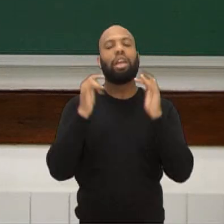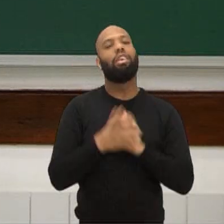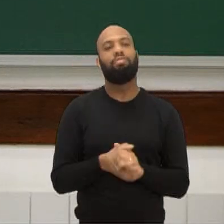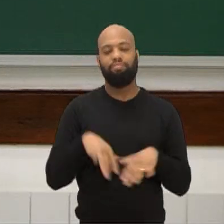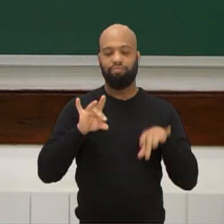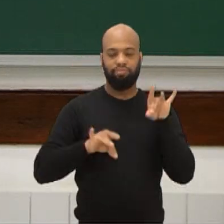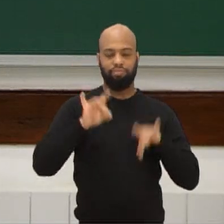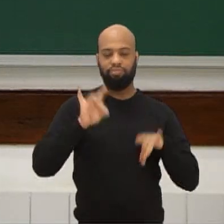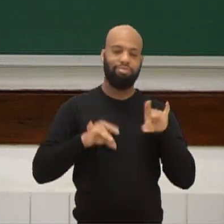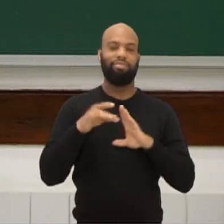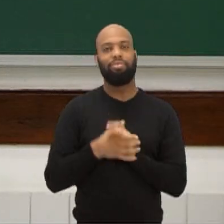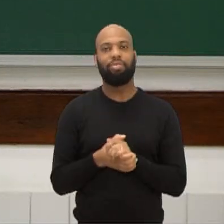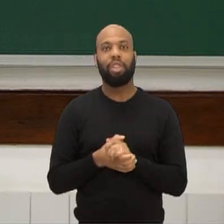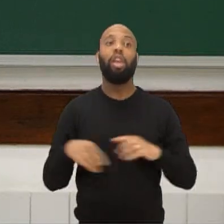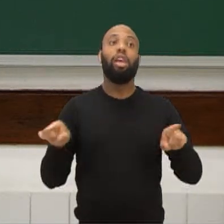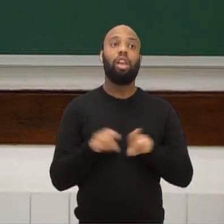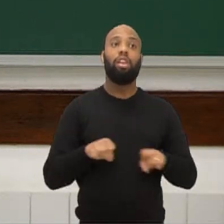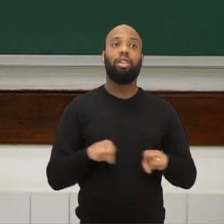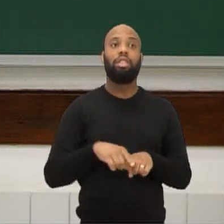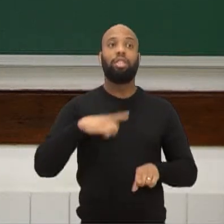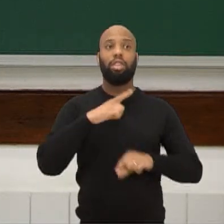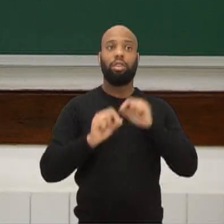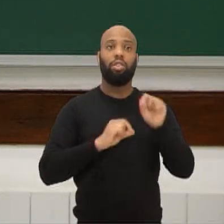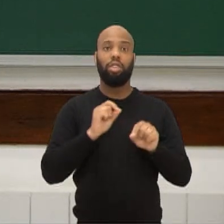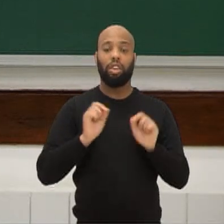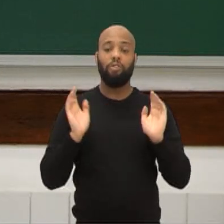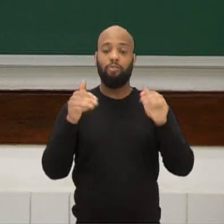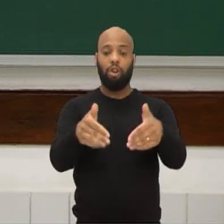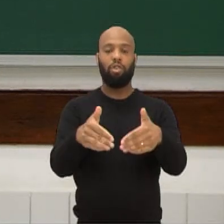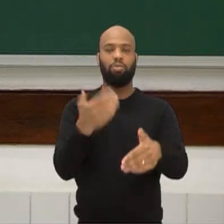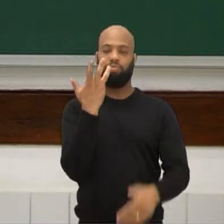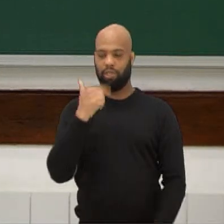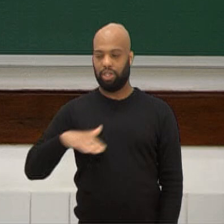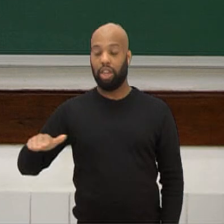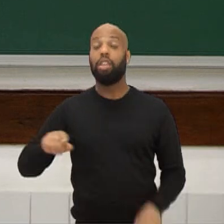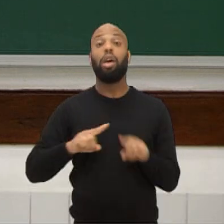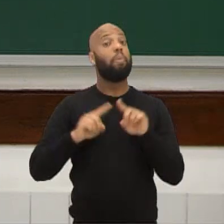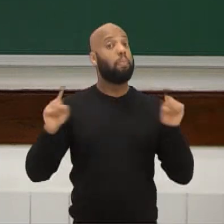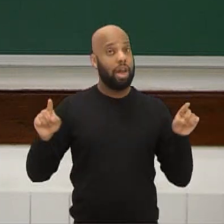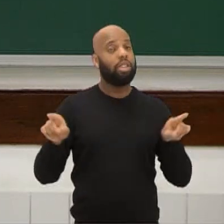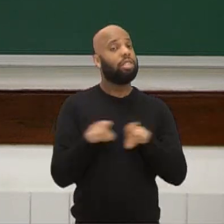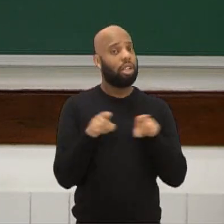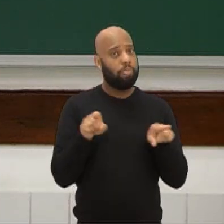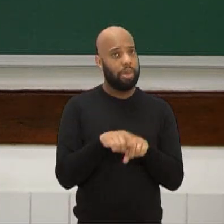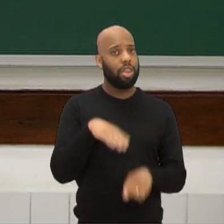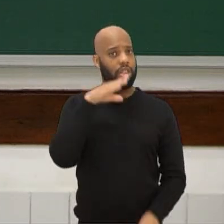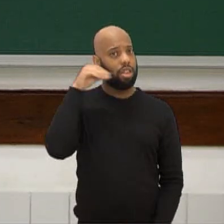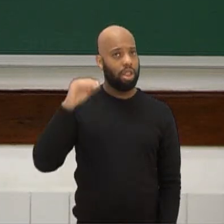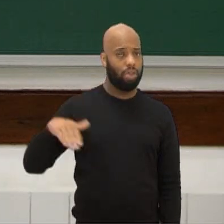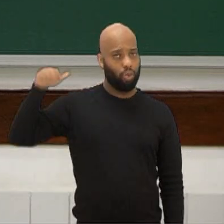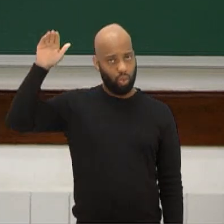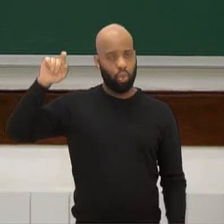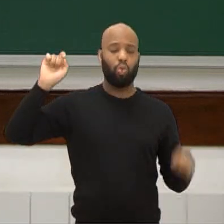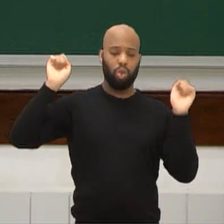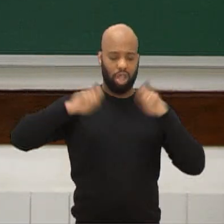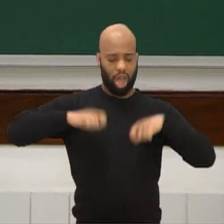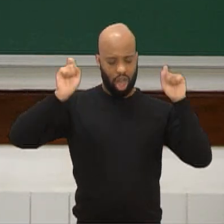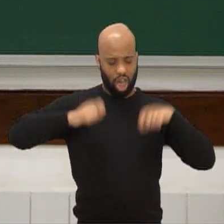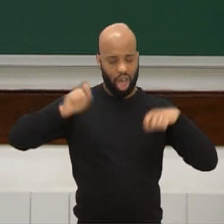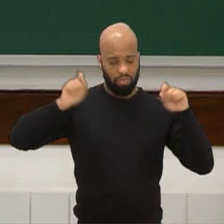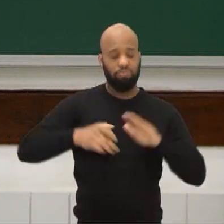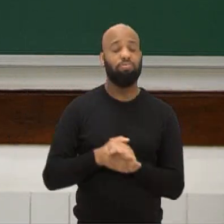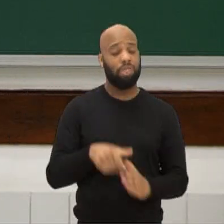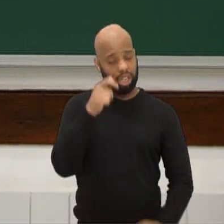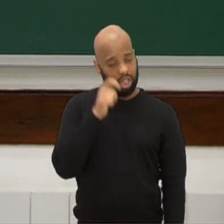de apresentação. E ele é dirigido mais ao público infantil, mas o adulto, ele também